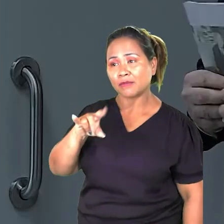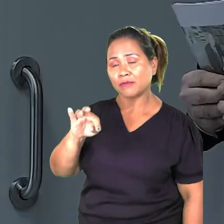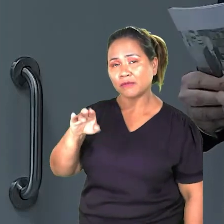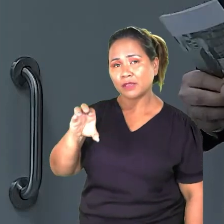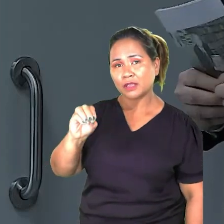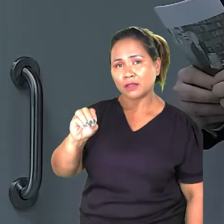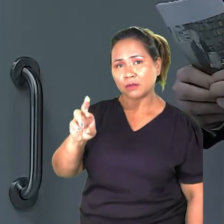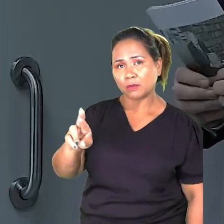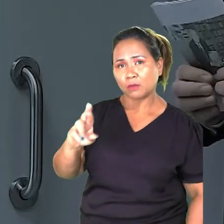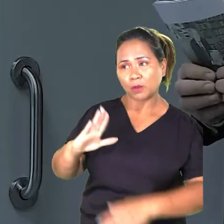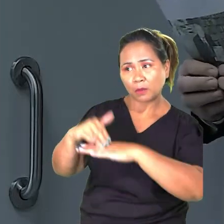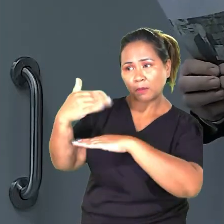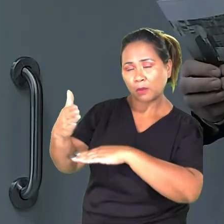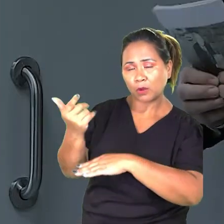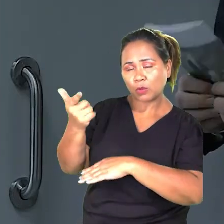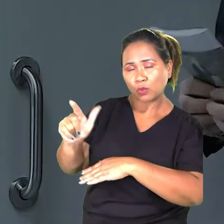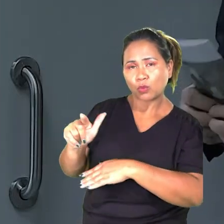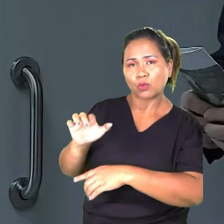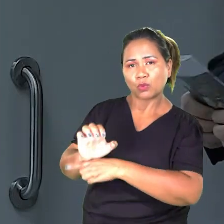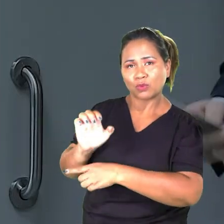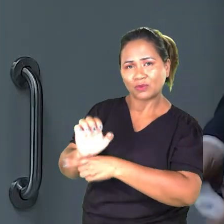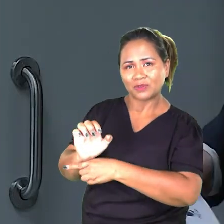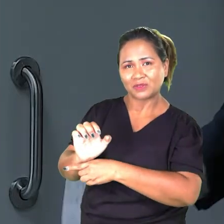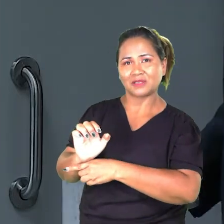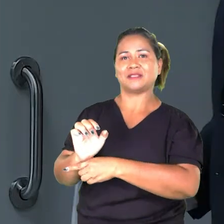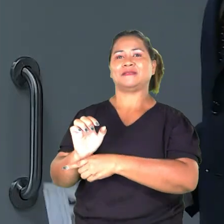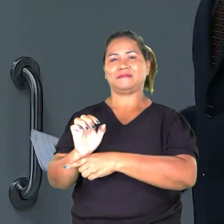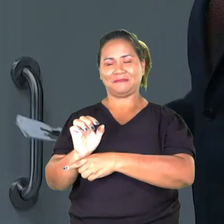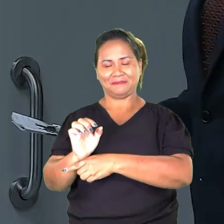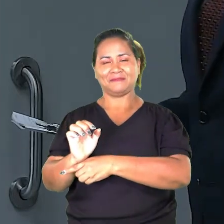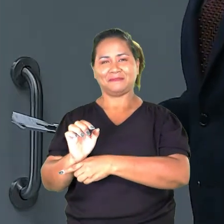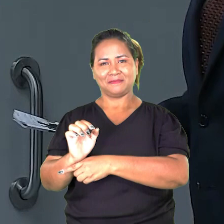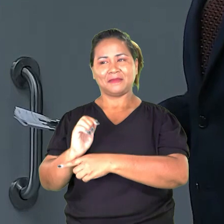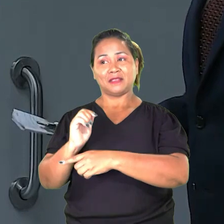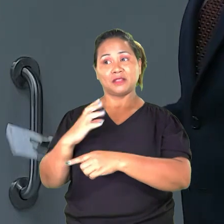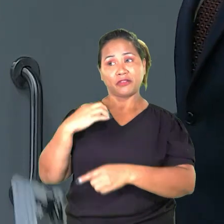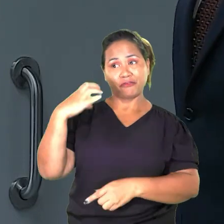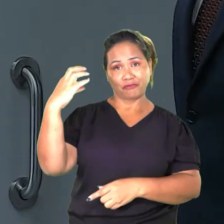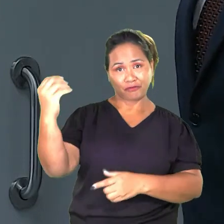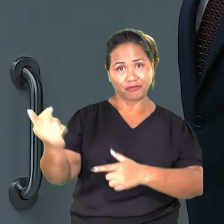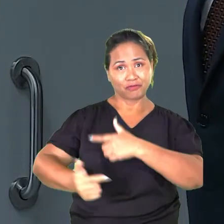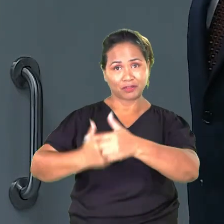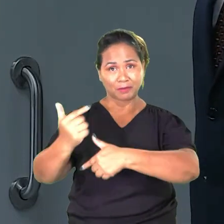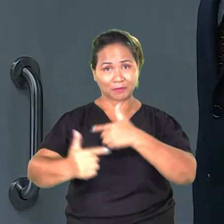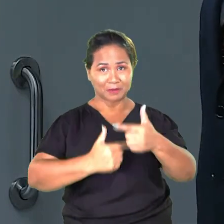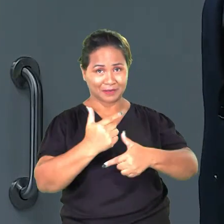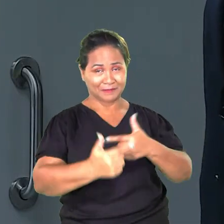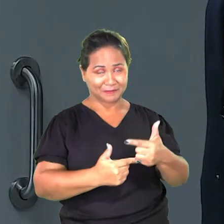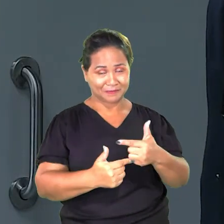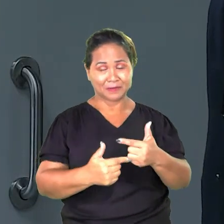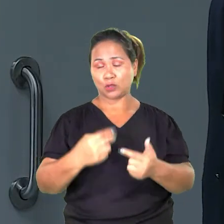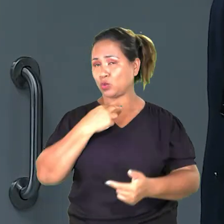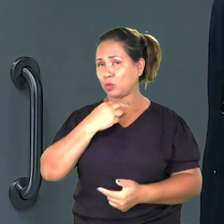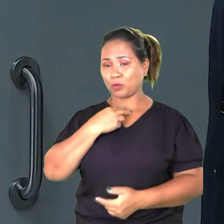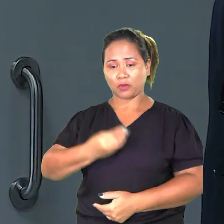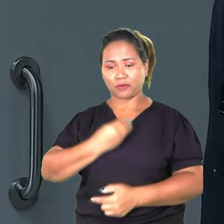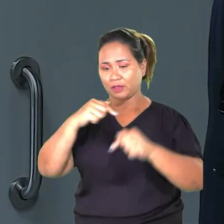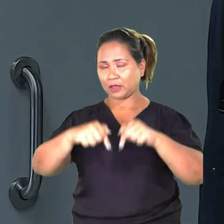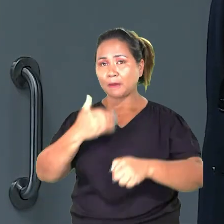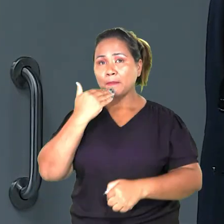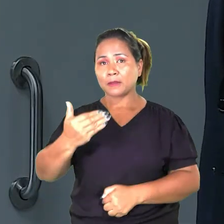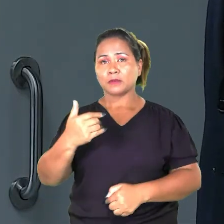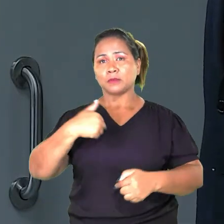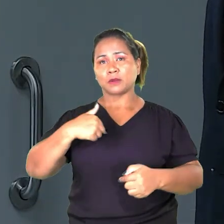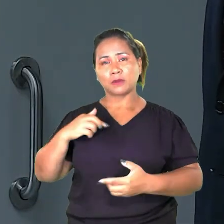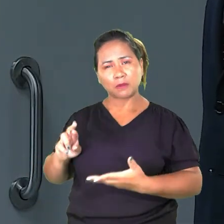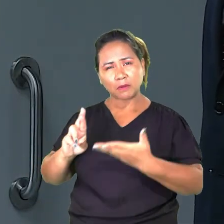Dorsa, que está fora de São Paulo, em viagem de trabalho, por não poderem estar presentes, me pediram